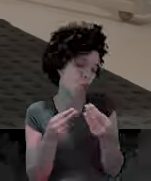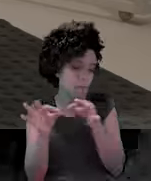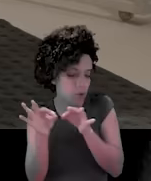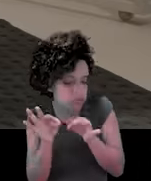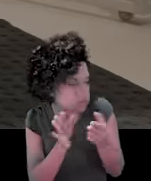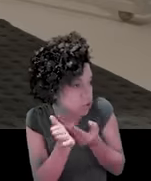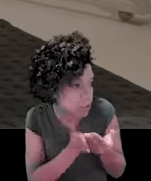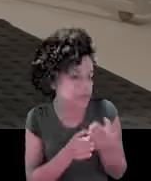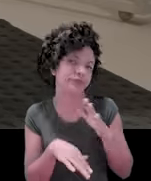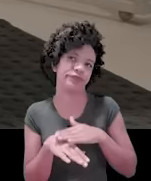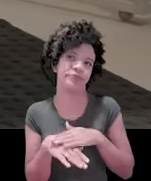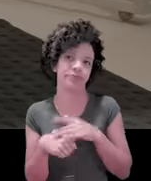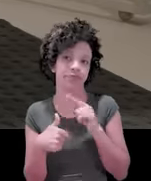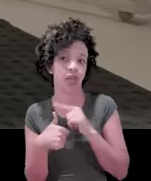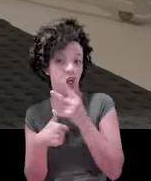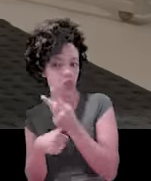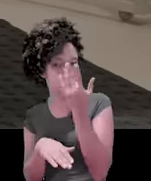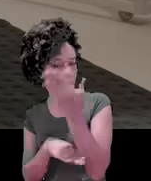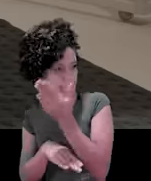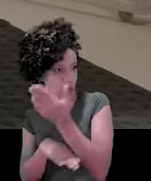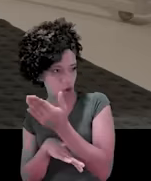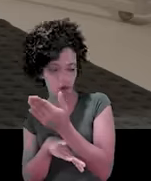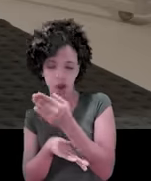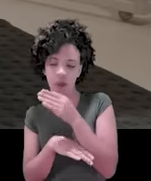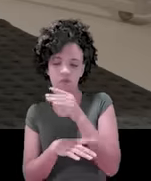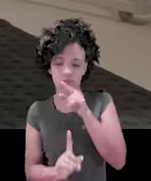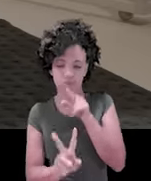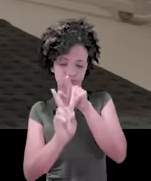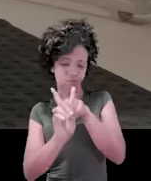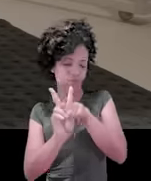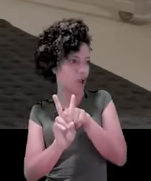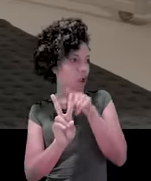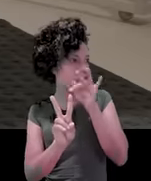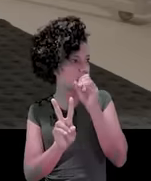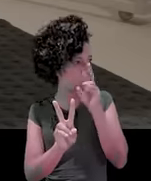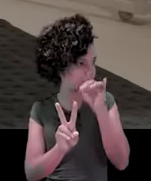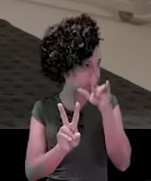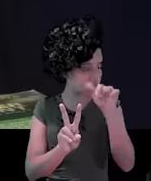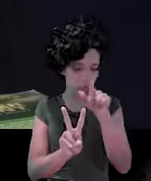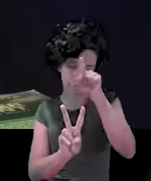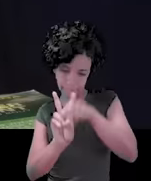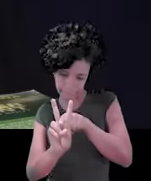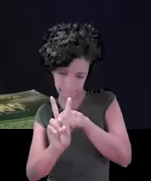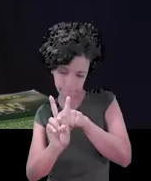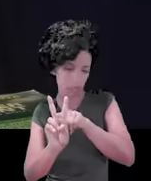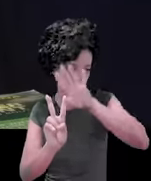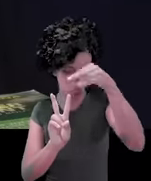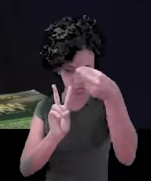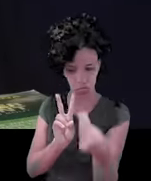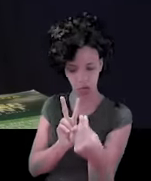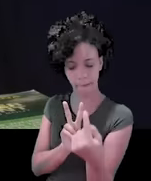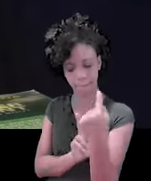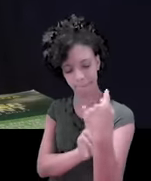ele eu eu fiz uma pegada de pau fazer uma Forquilha né O que me conhece porque é bom tava ele pegava um